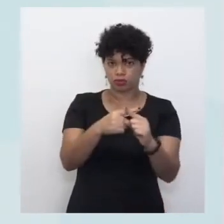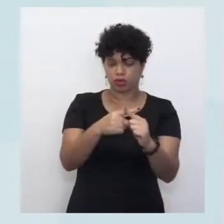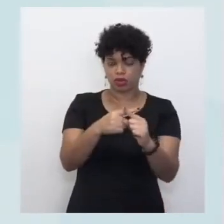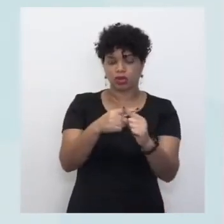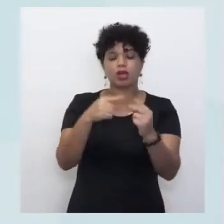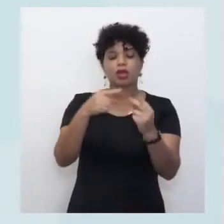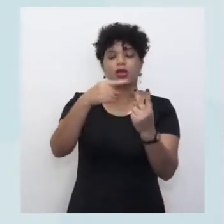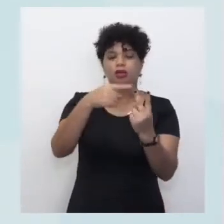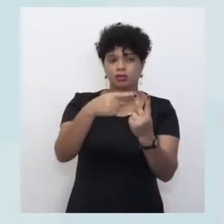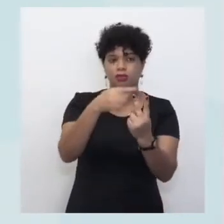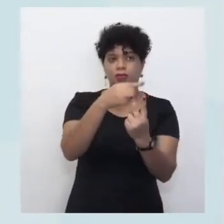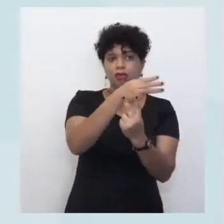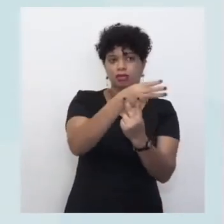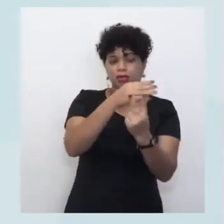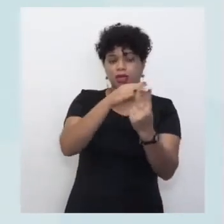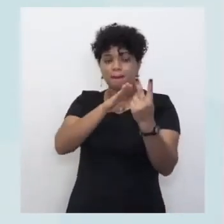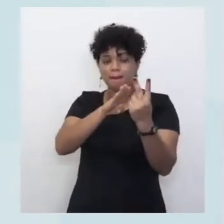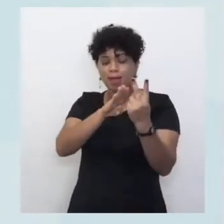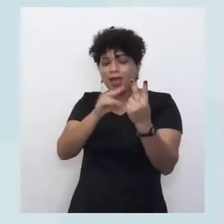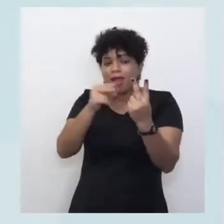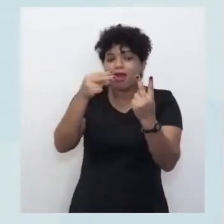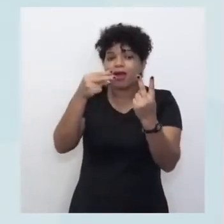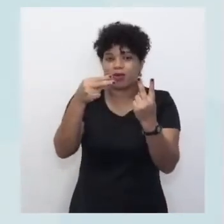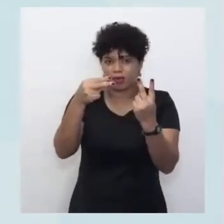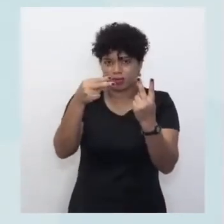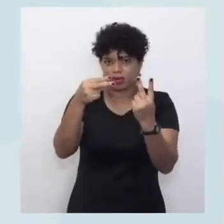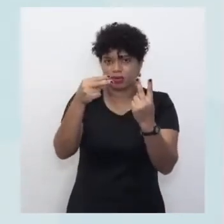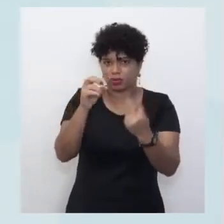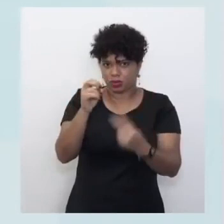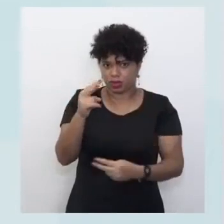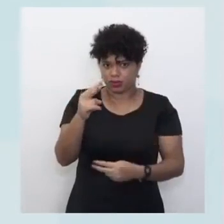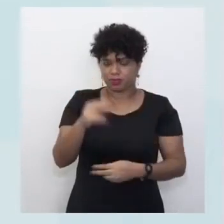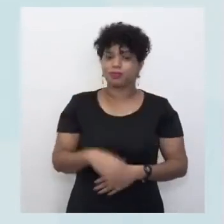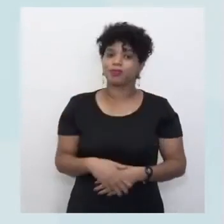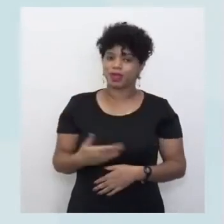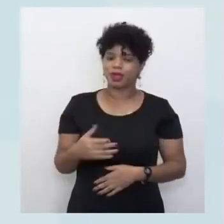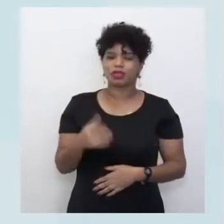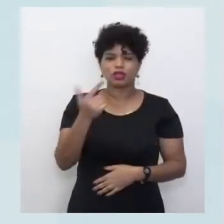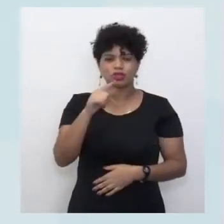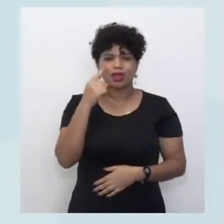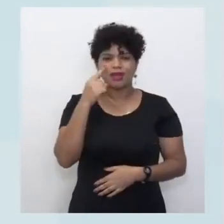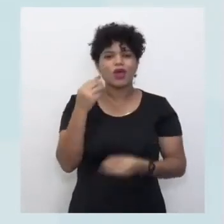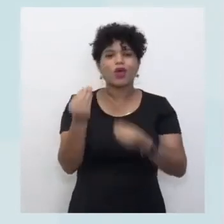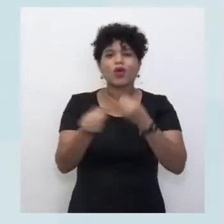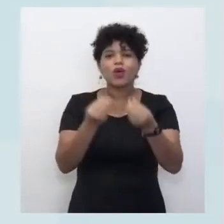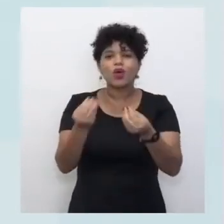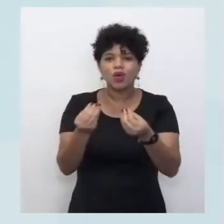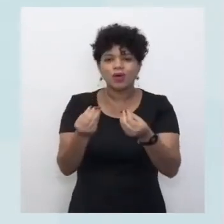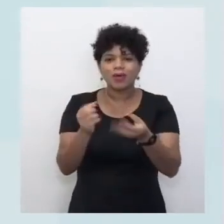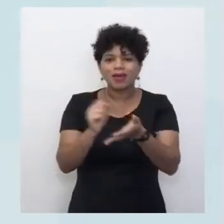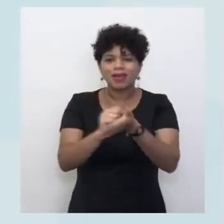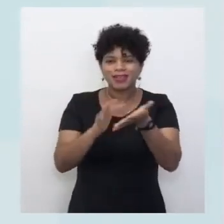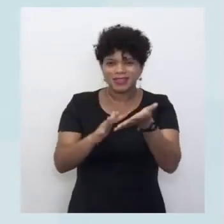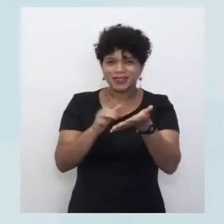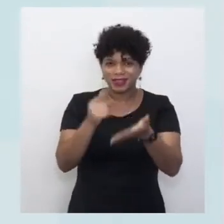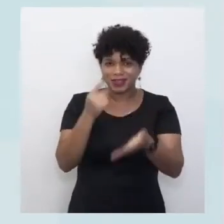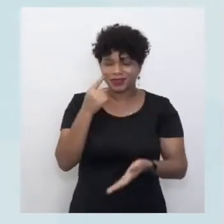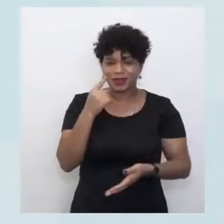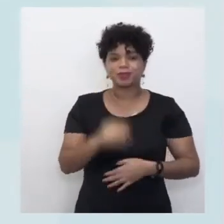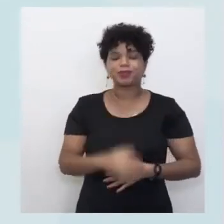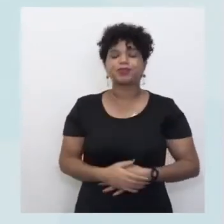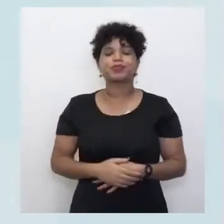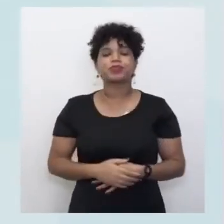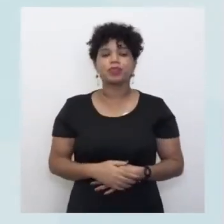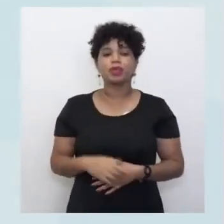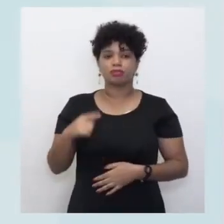de B ao quadrado. Muito bem. Então, observe só como ficou a nossa atividade. Nós